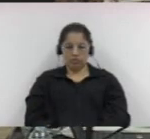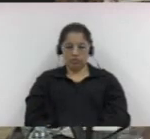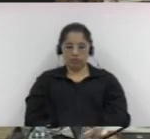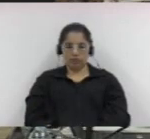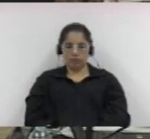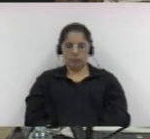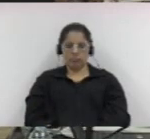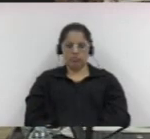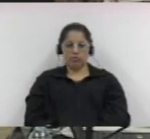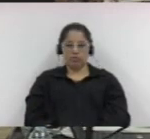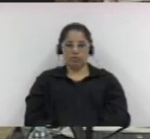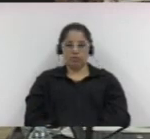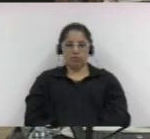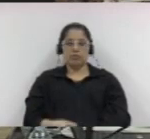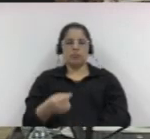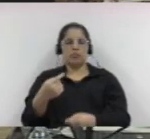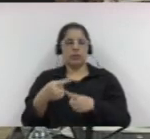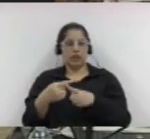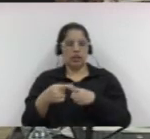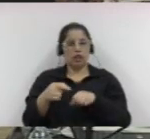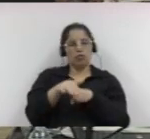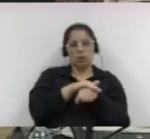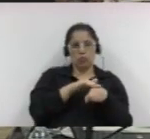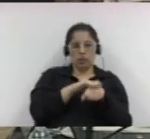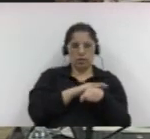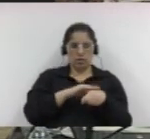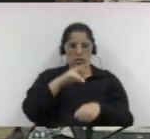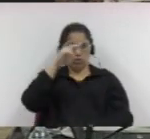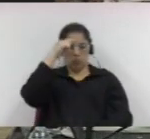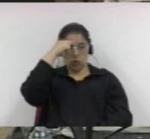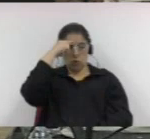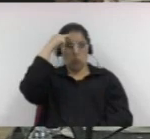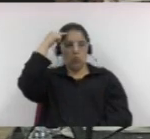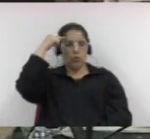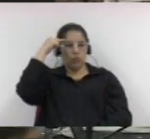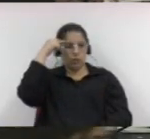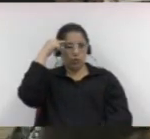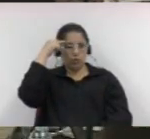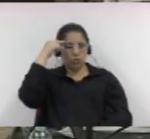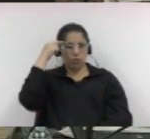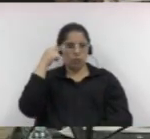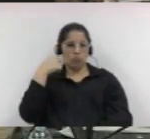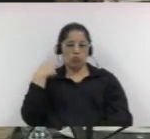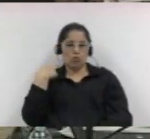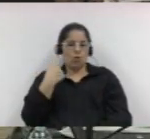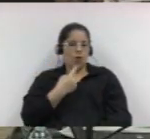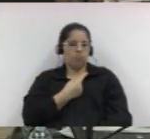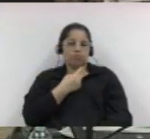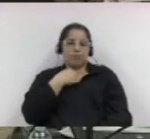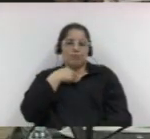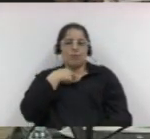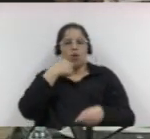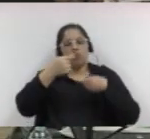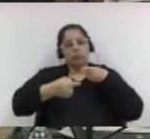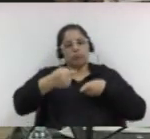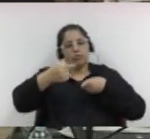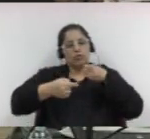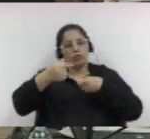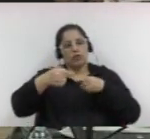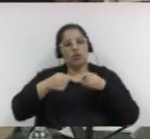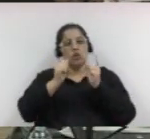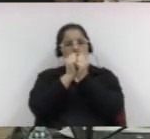falando anteriormente, que eu disse para o vereador Wilson aqui, e aqui quero repetir, até que nós não podemos discutir junto com as